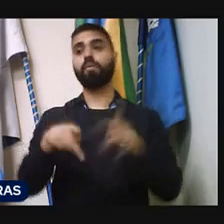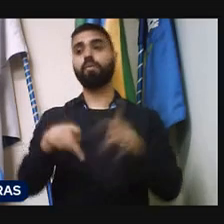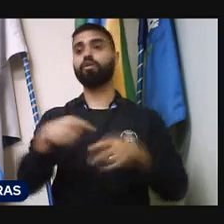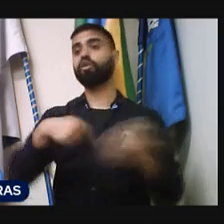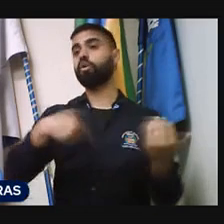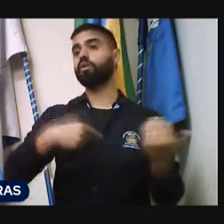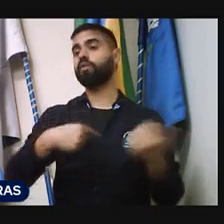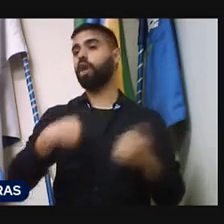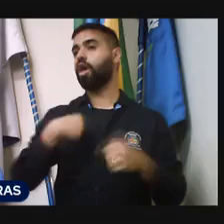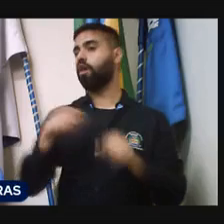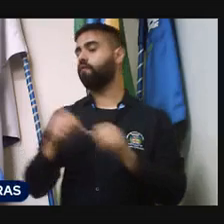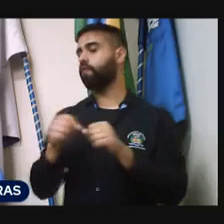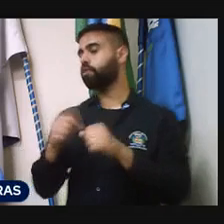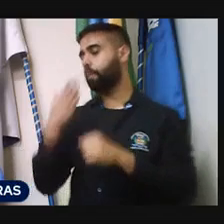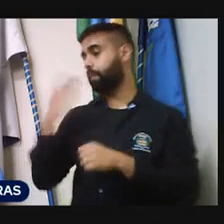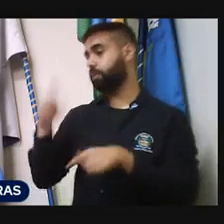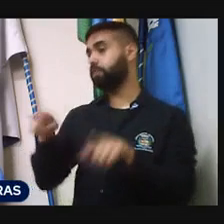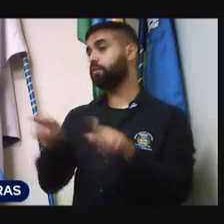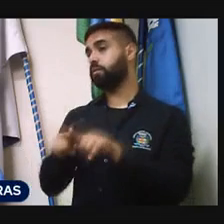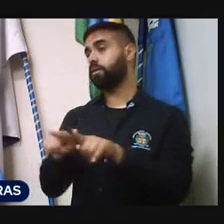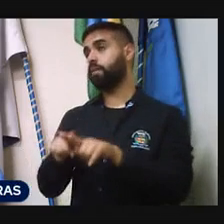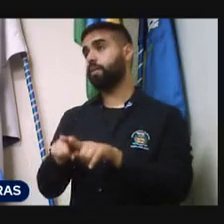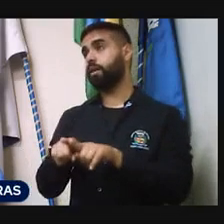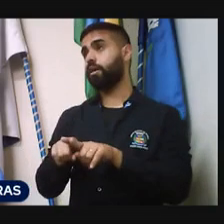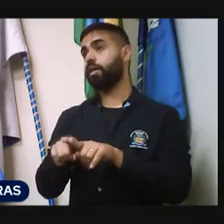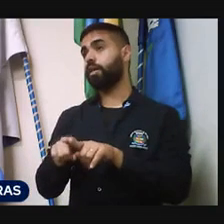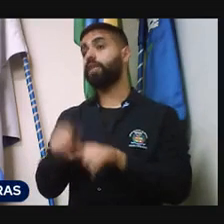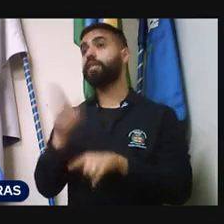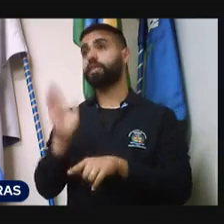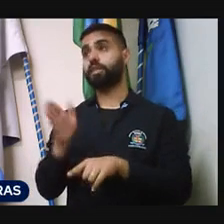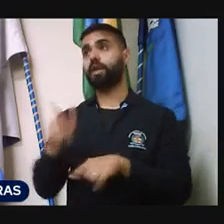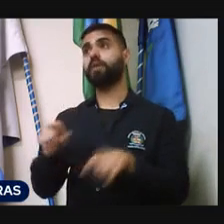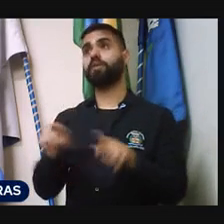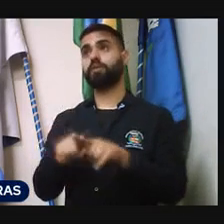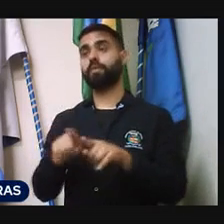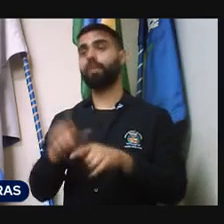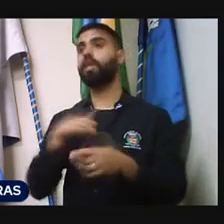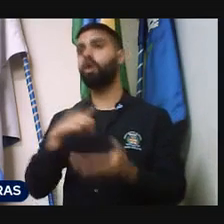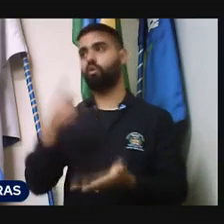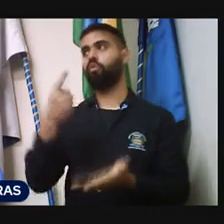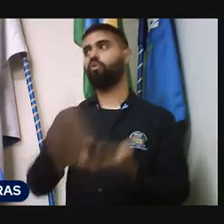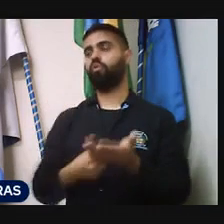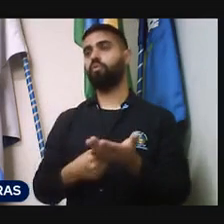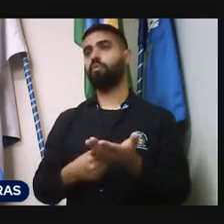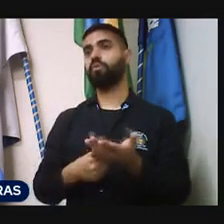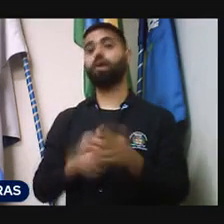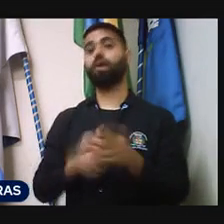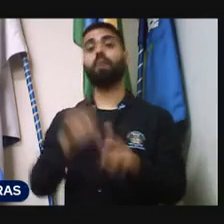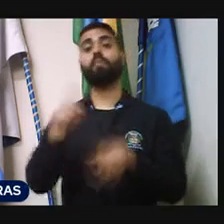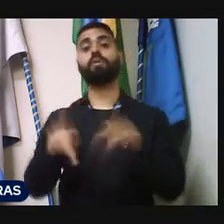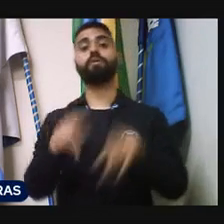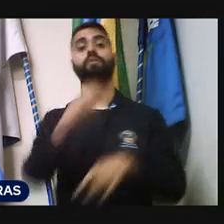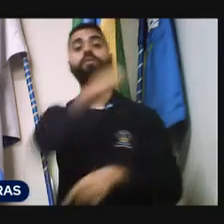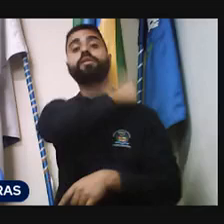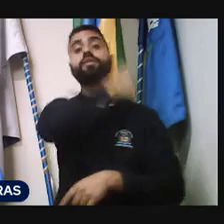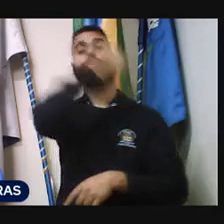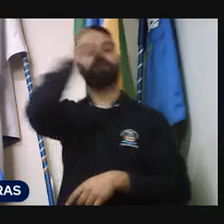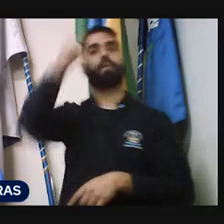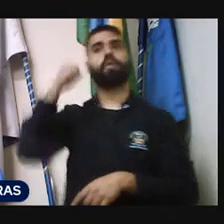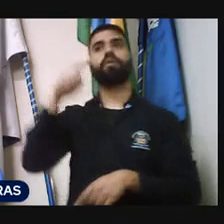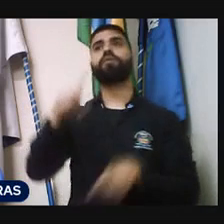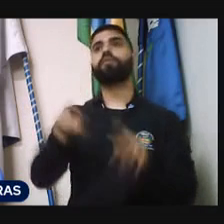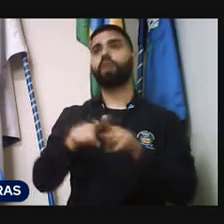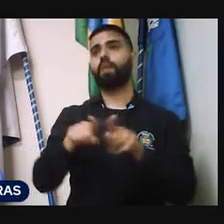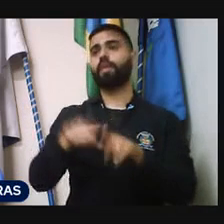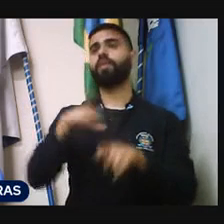então aqui passa uma intervenção solicitando que já desde já tá o planeta com o povo de Santa Isabel do Rio Preto que tem